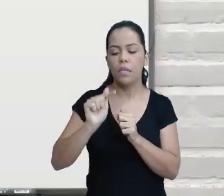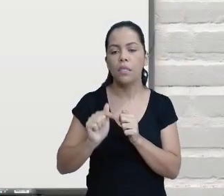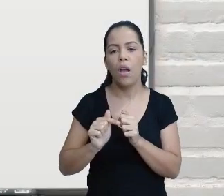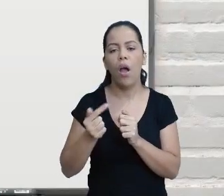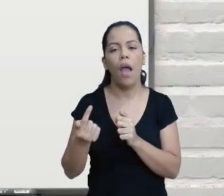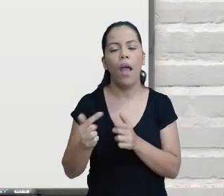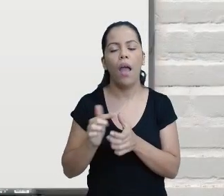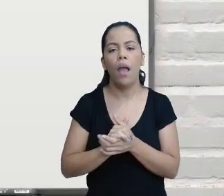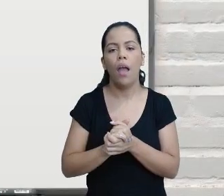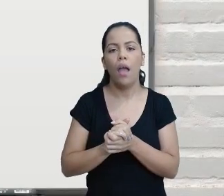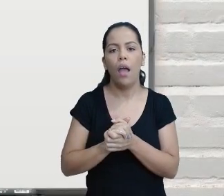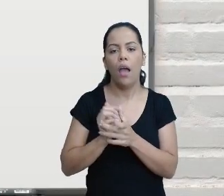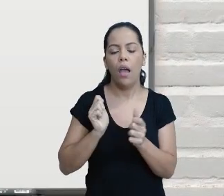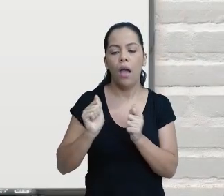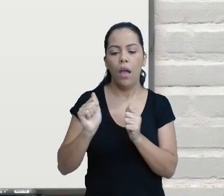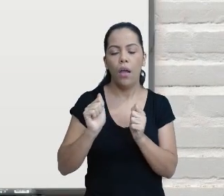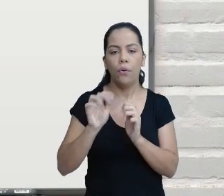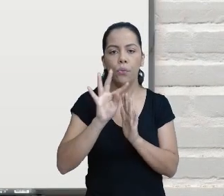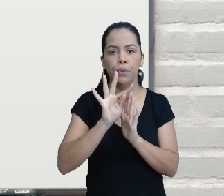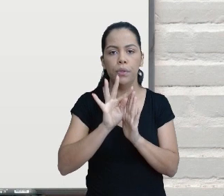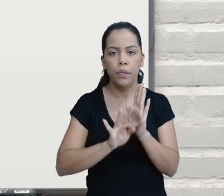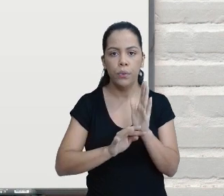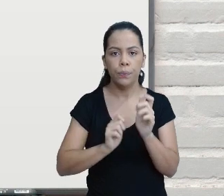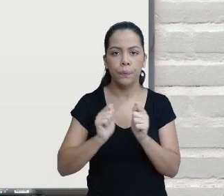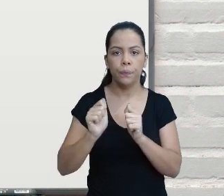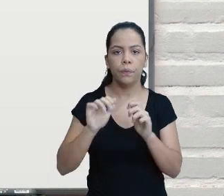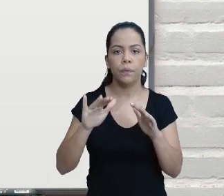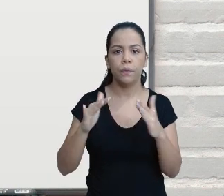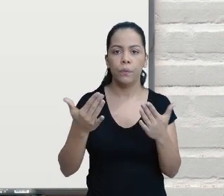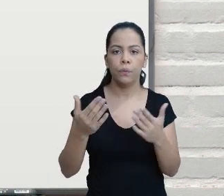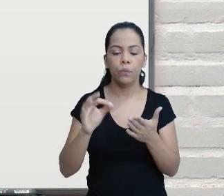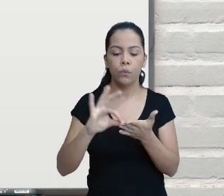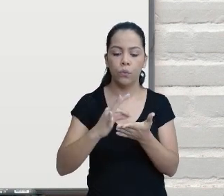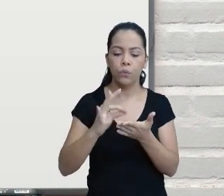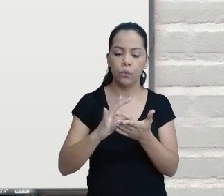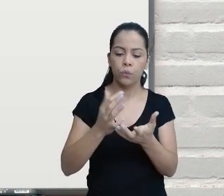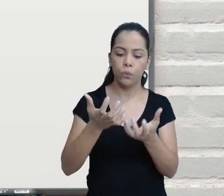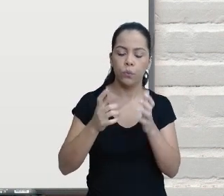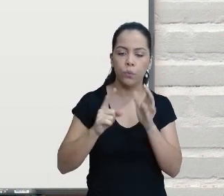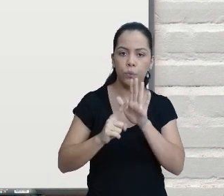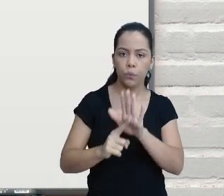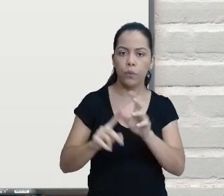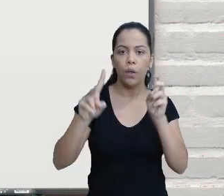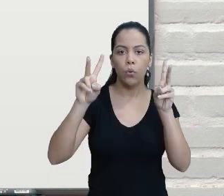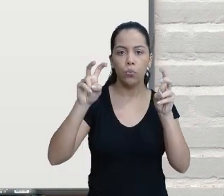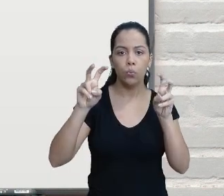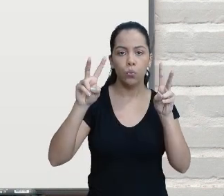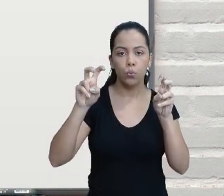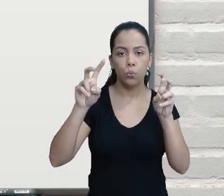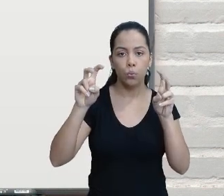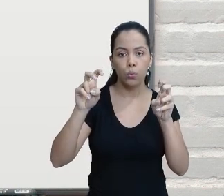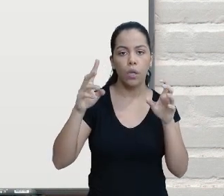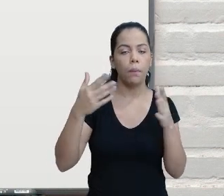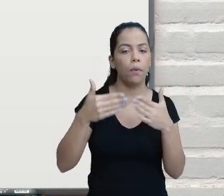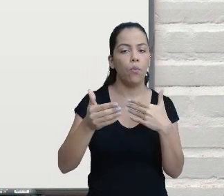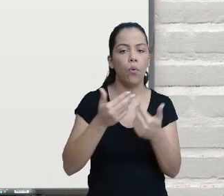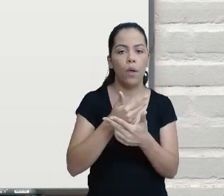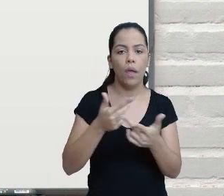dissertativo, é nesse que o autor se propõe a apresentar um determinado tema ou assunto, posicionando-se sobre